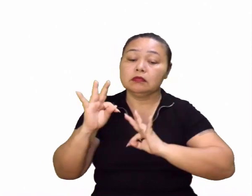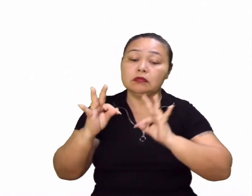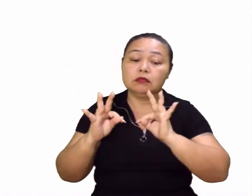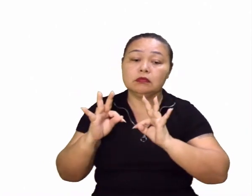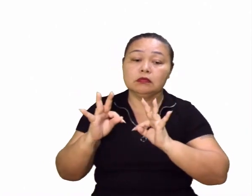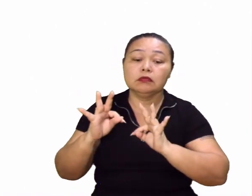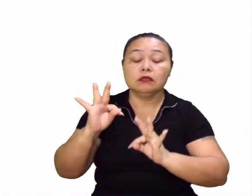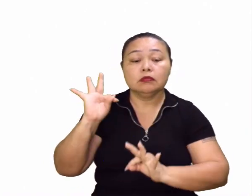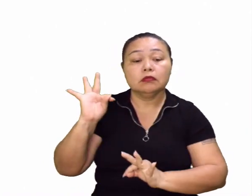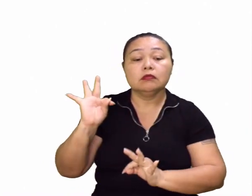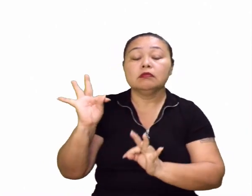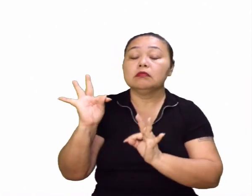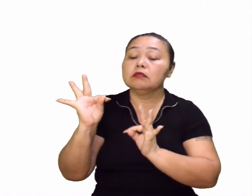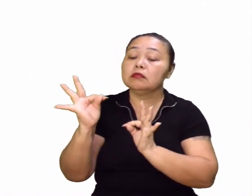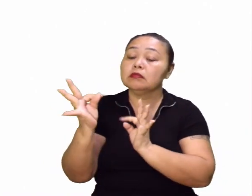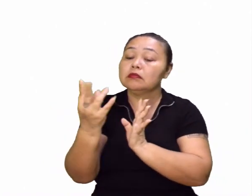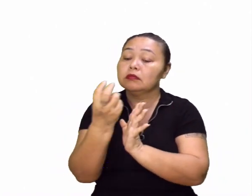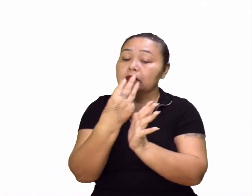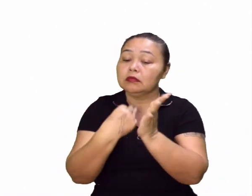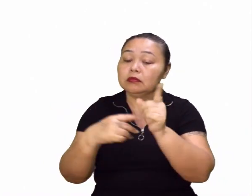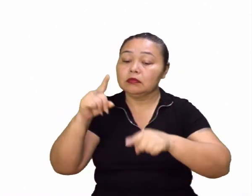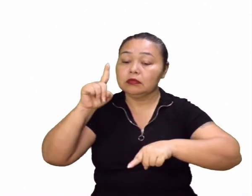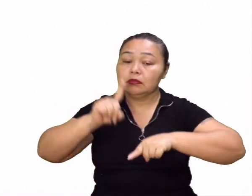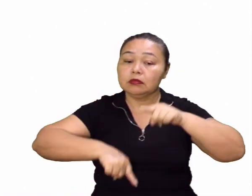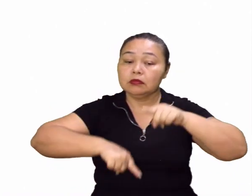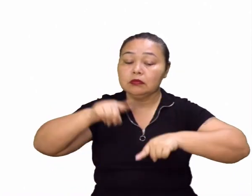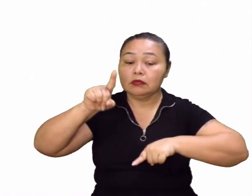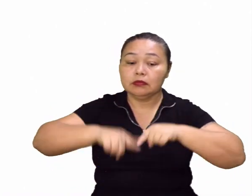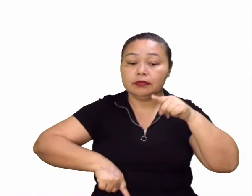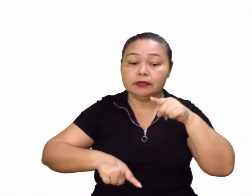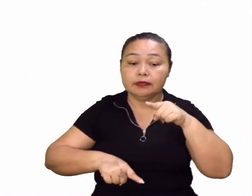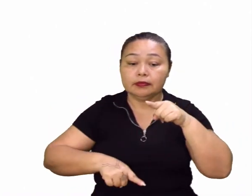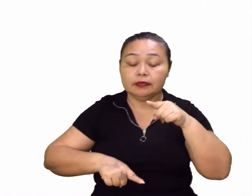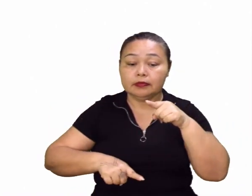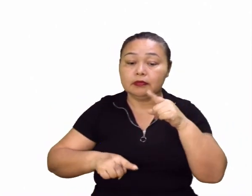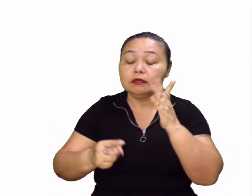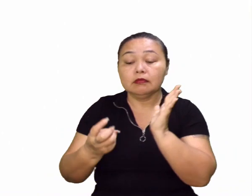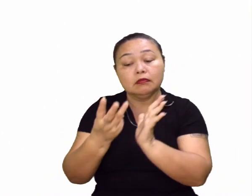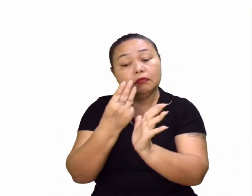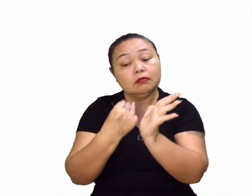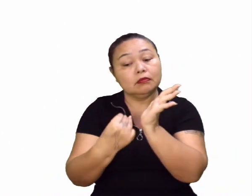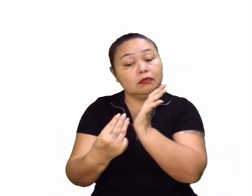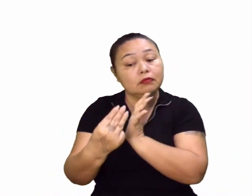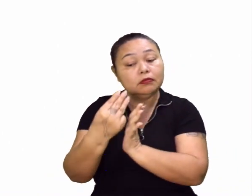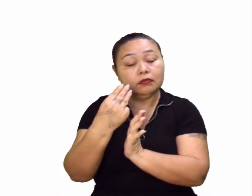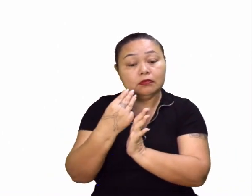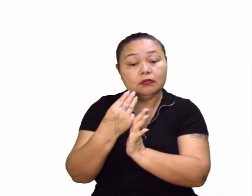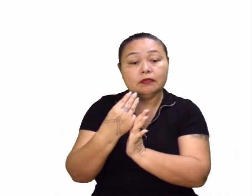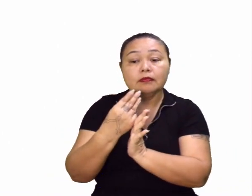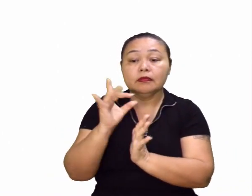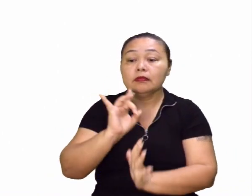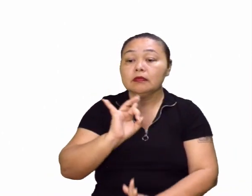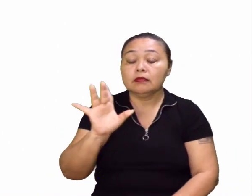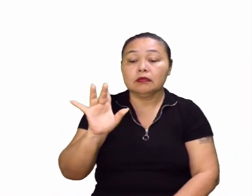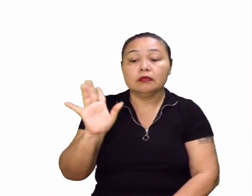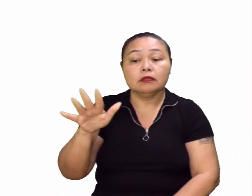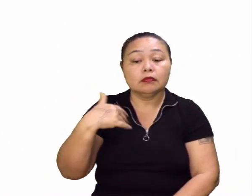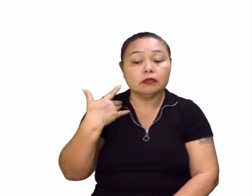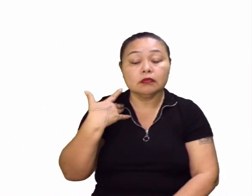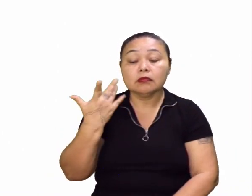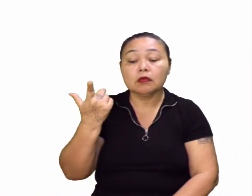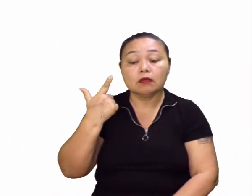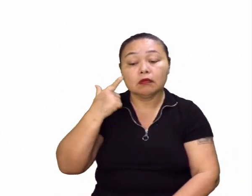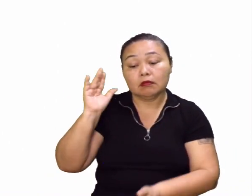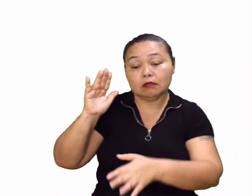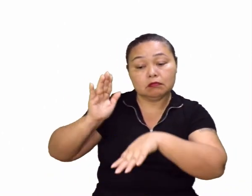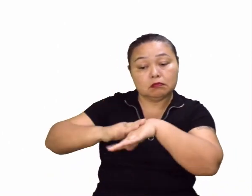tecnológico, que é a cartografia. Agora a gente tem uma cartografia que ela já não é uma cartografia